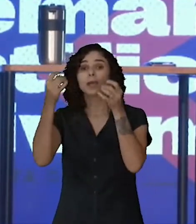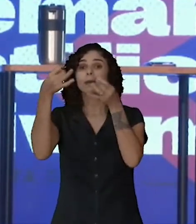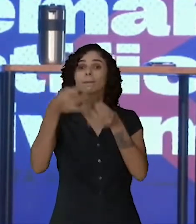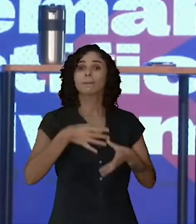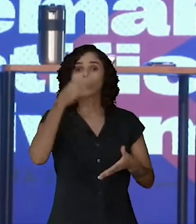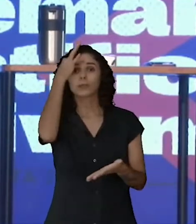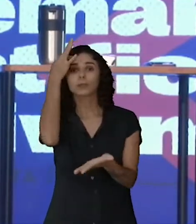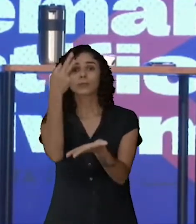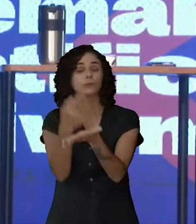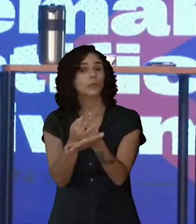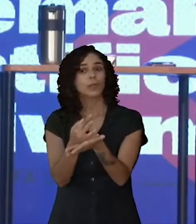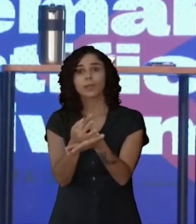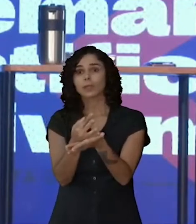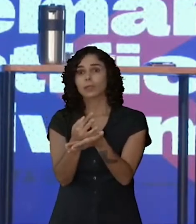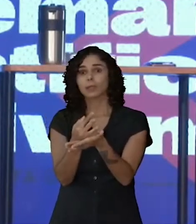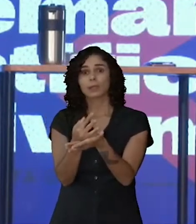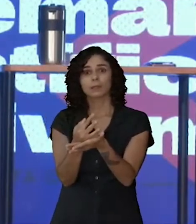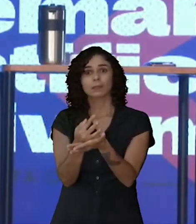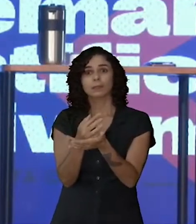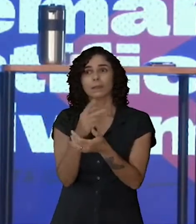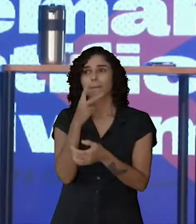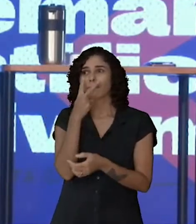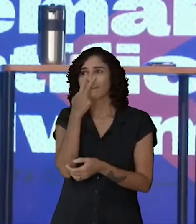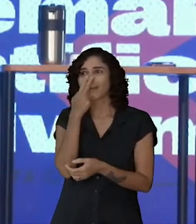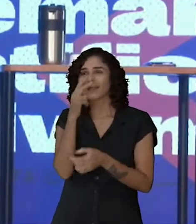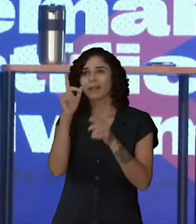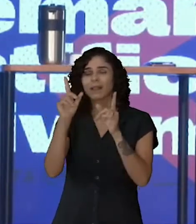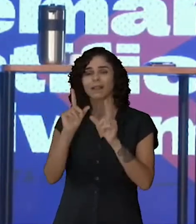fé, com que pessoas esfriassem na fé.